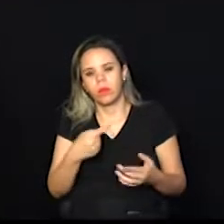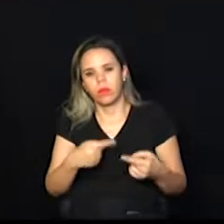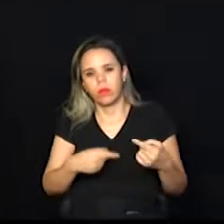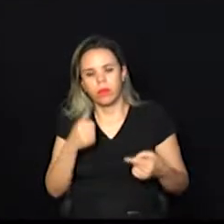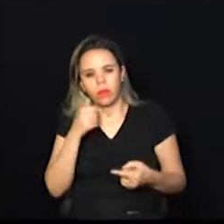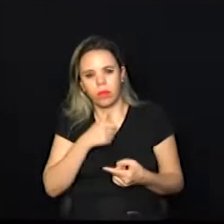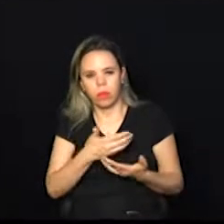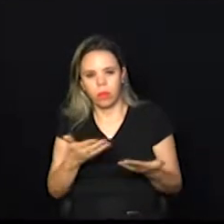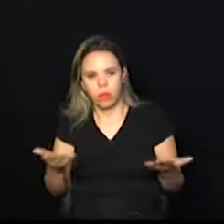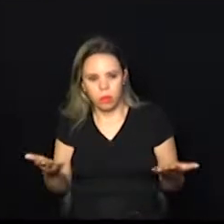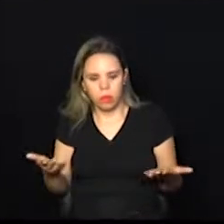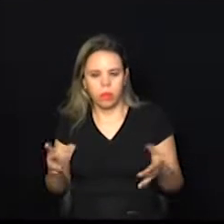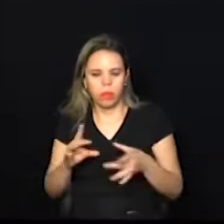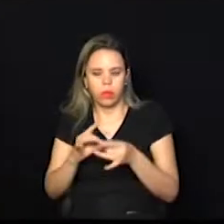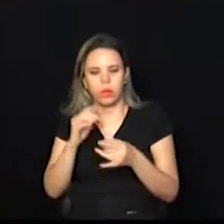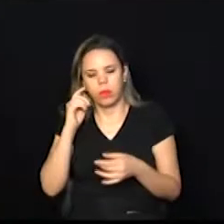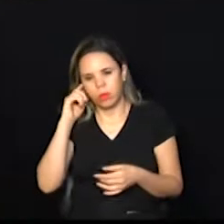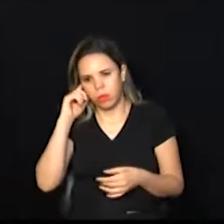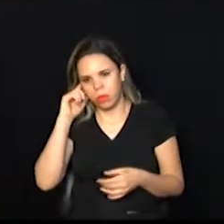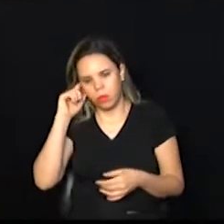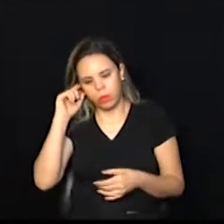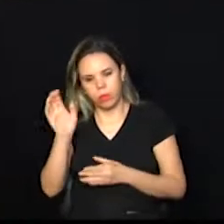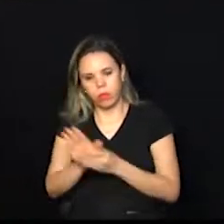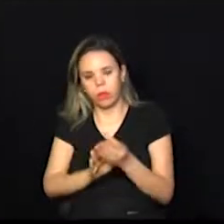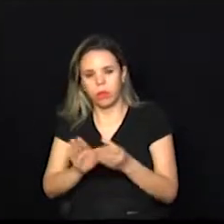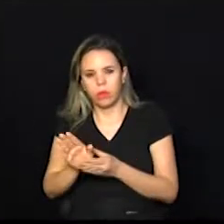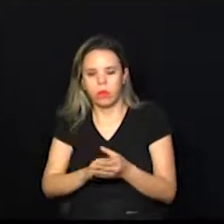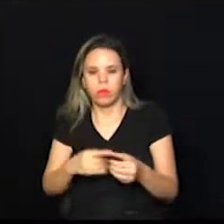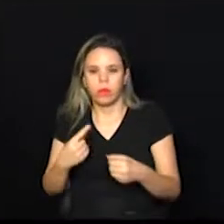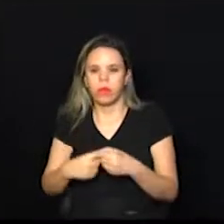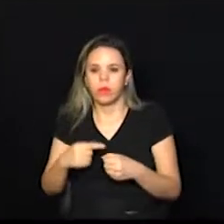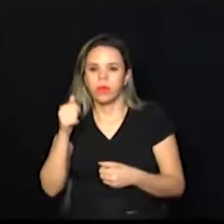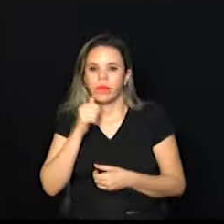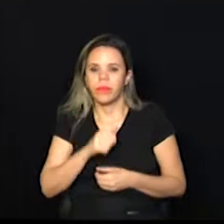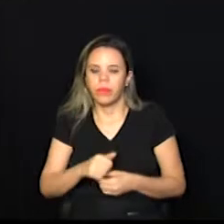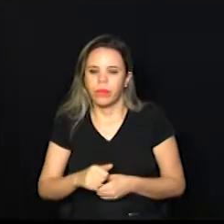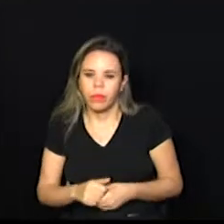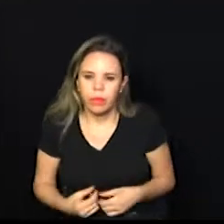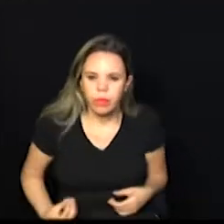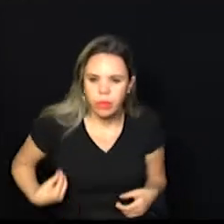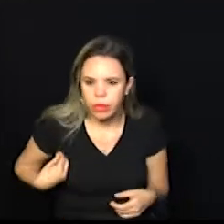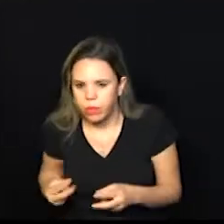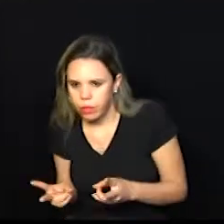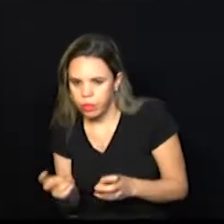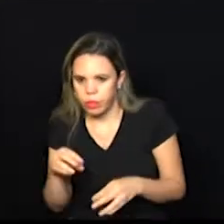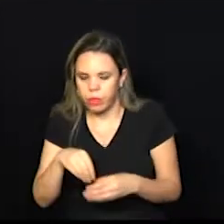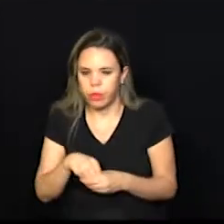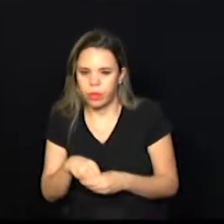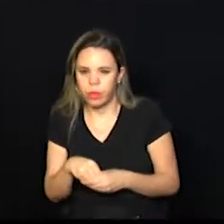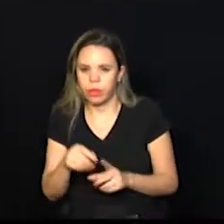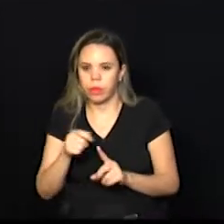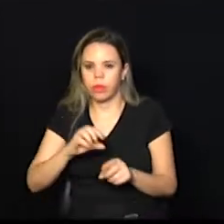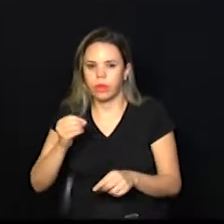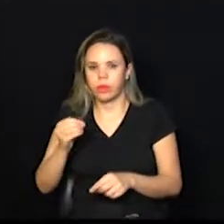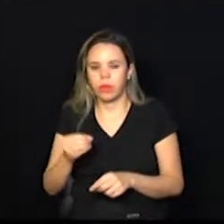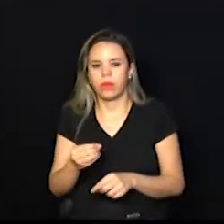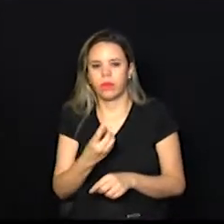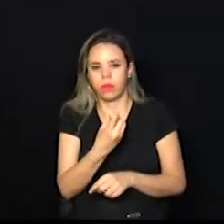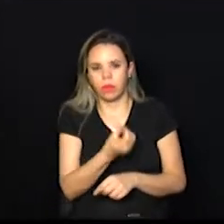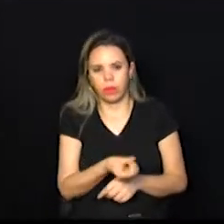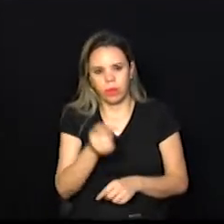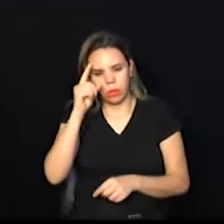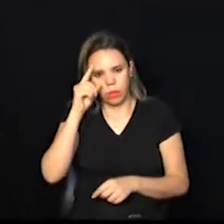mulheres, em parceria com o Conselho Municipal da Mulher, que estamos prevendo para outubro, nos 16 dias